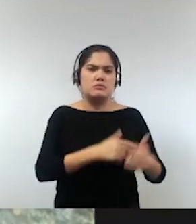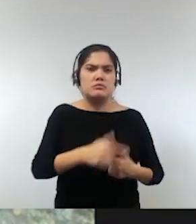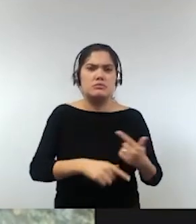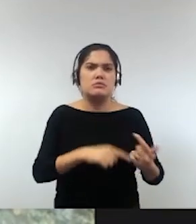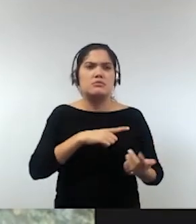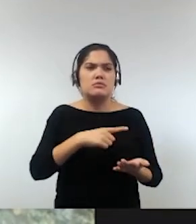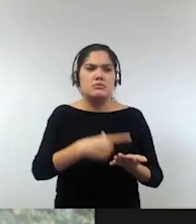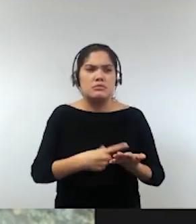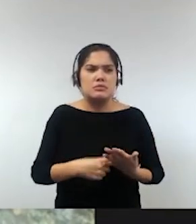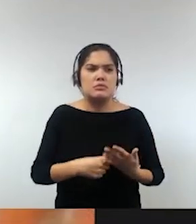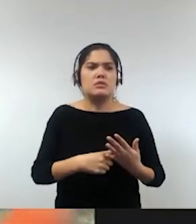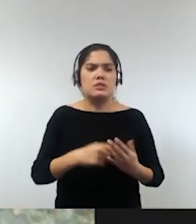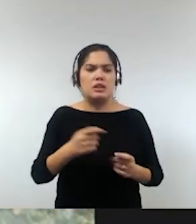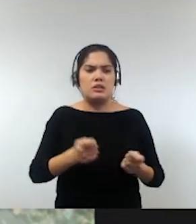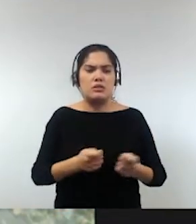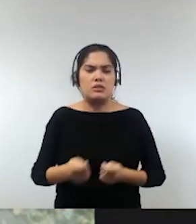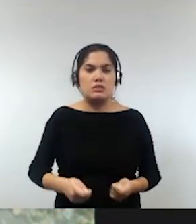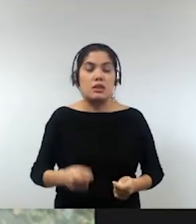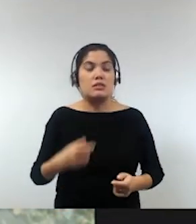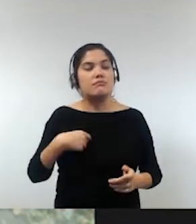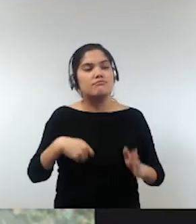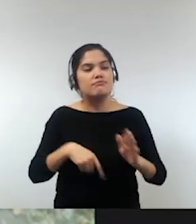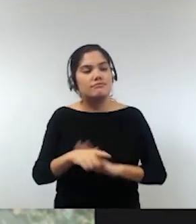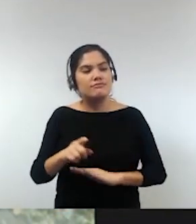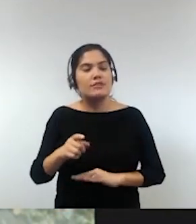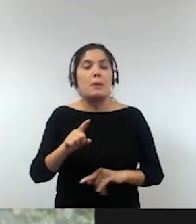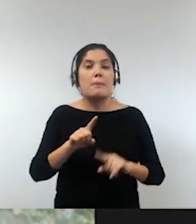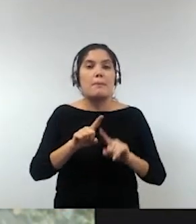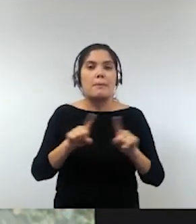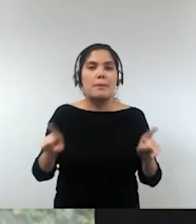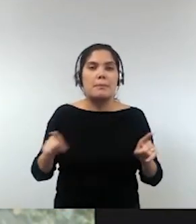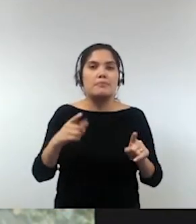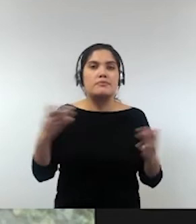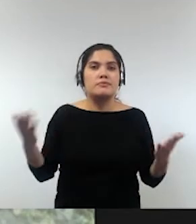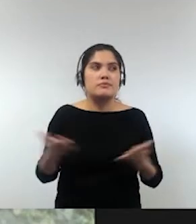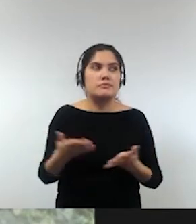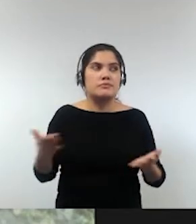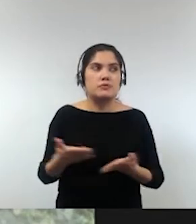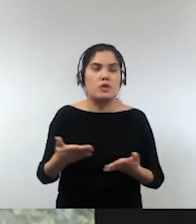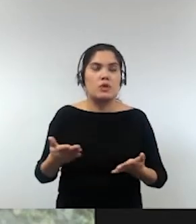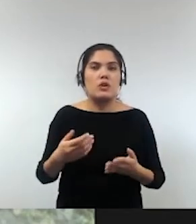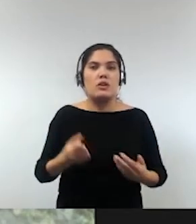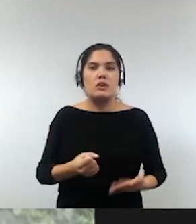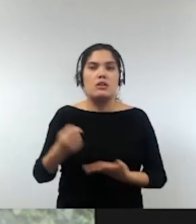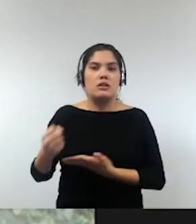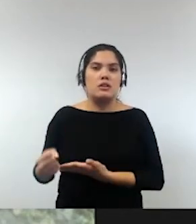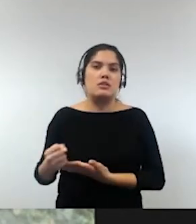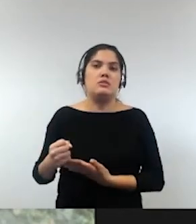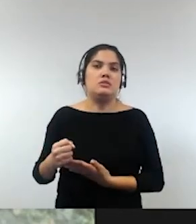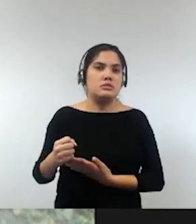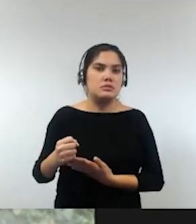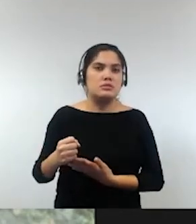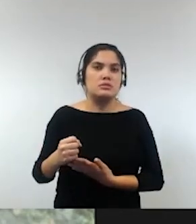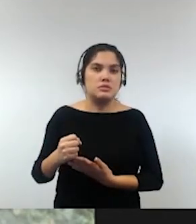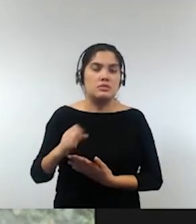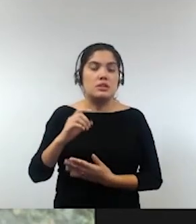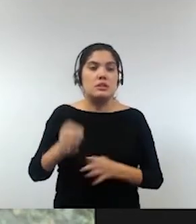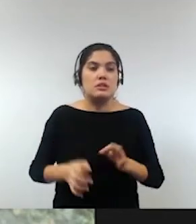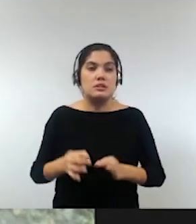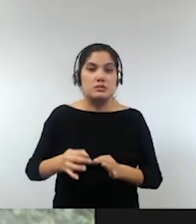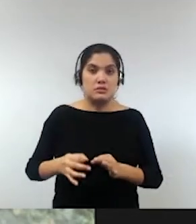de renegociar. Então, fica aqui essa pergunta, mas eu passo a palavra agora ao desembargador Eric, que vai nos contar